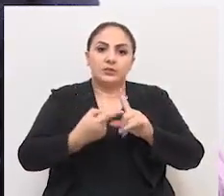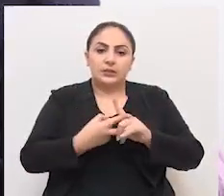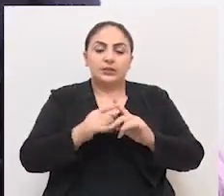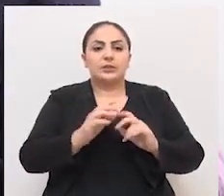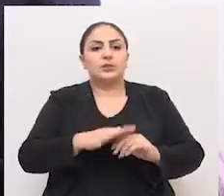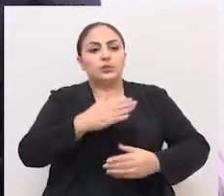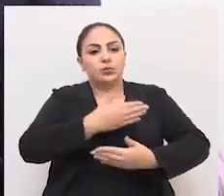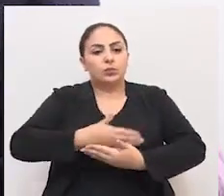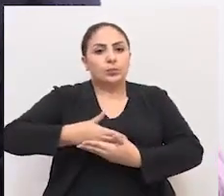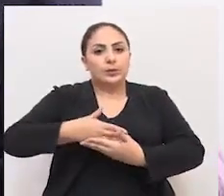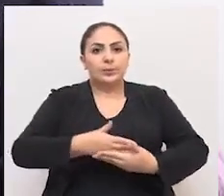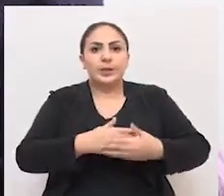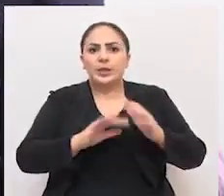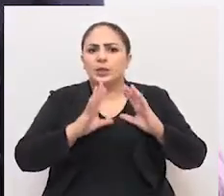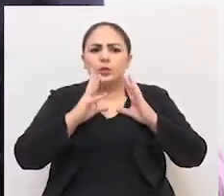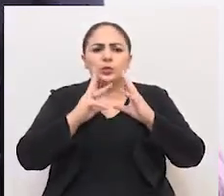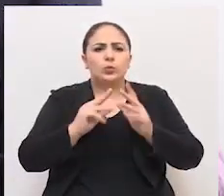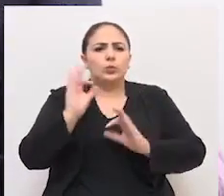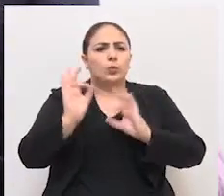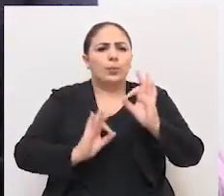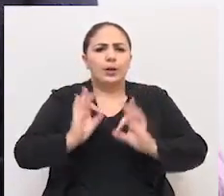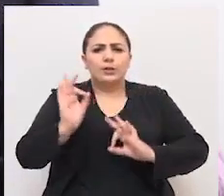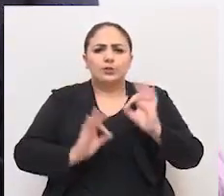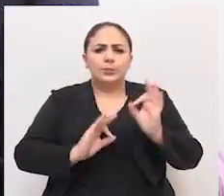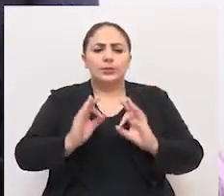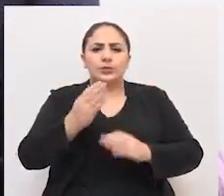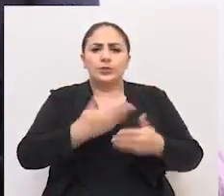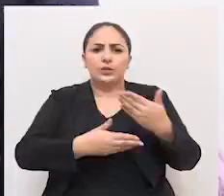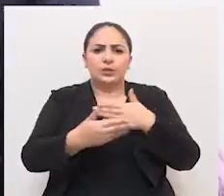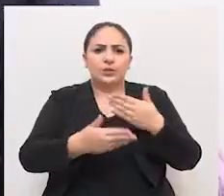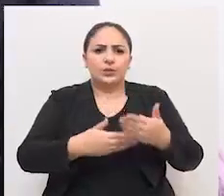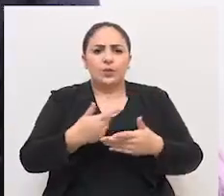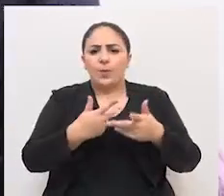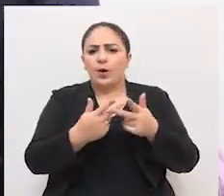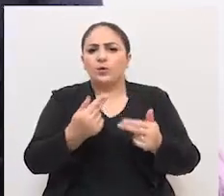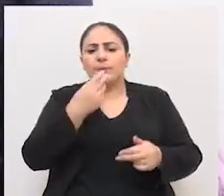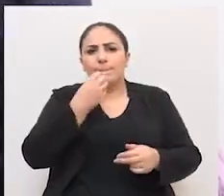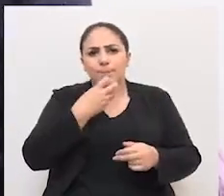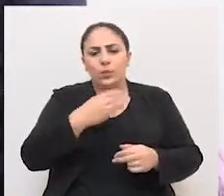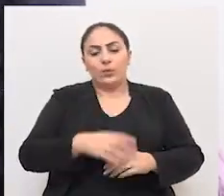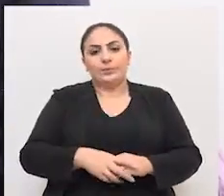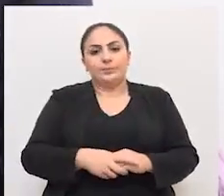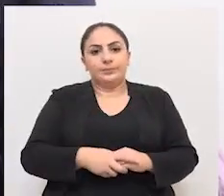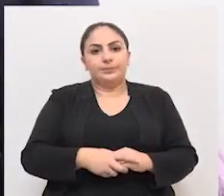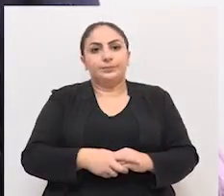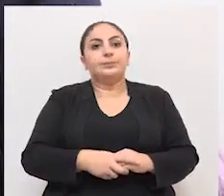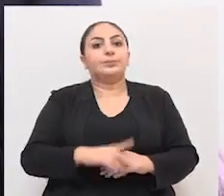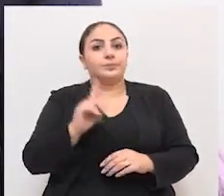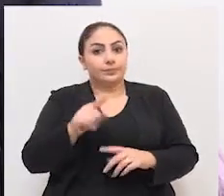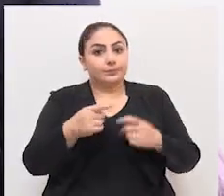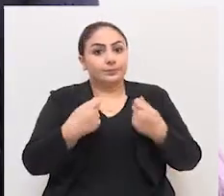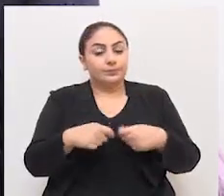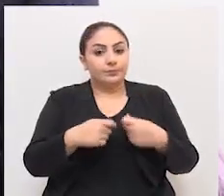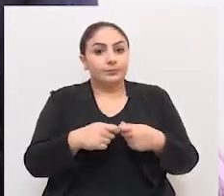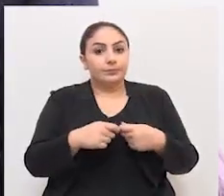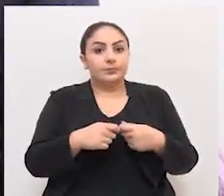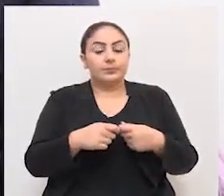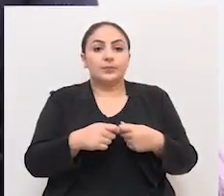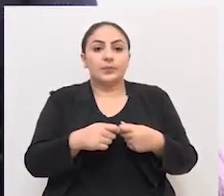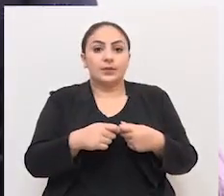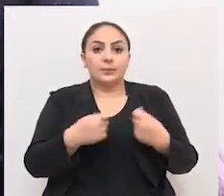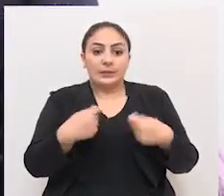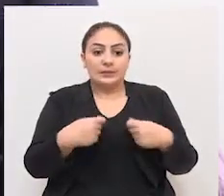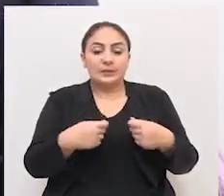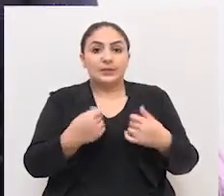na gravidez, no bebê, em todo o planejamento que isso envolve, como uma coisa boa. É preciso que ela